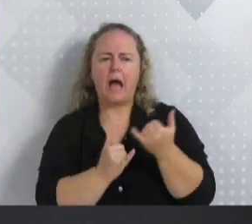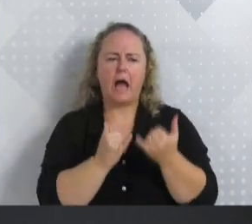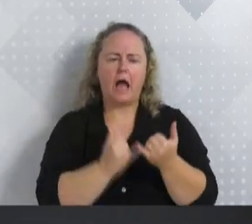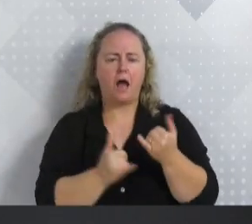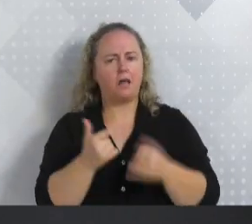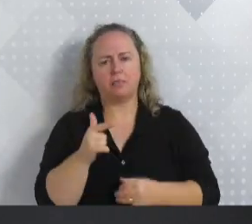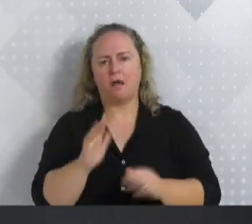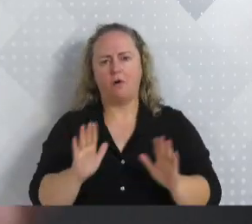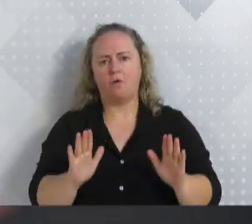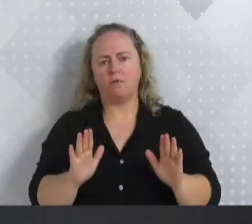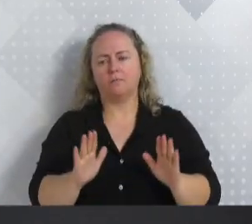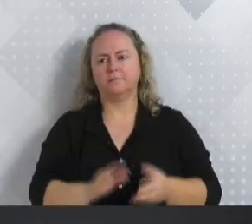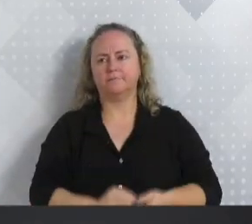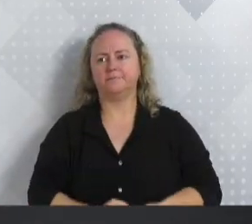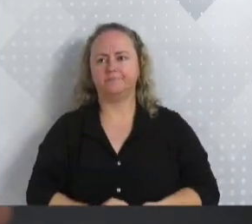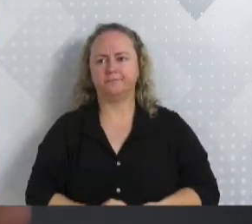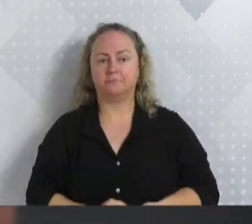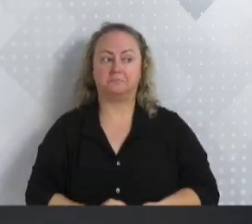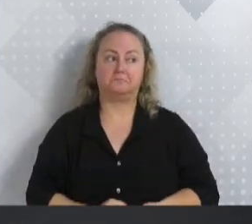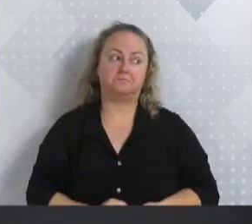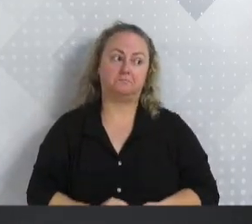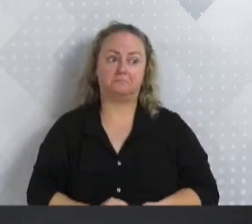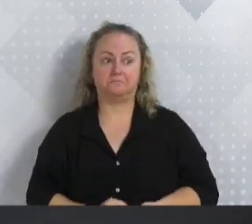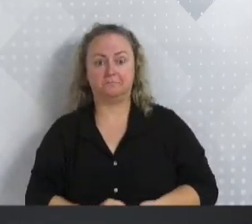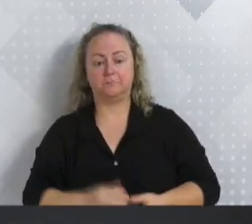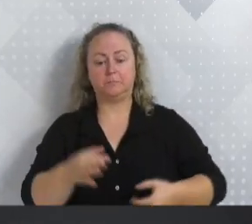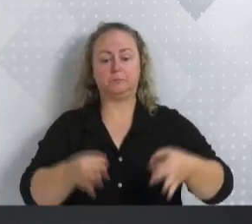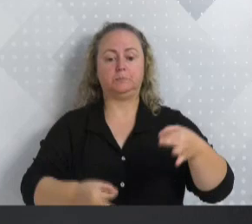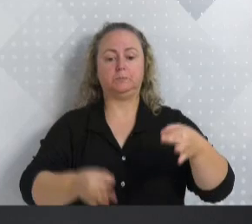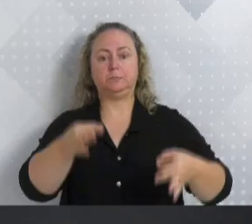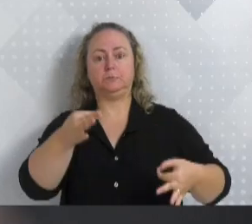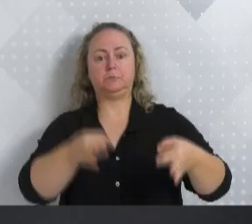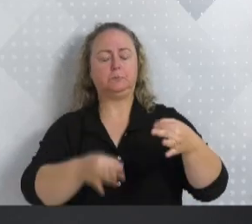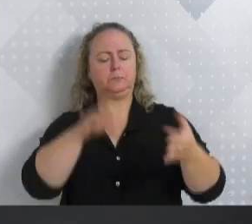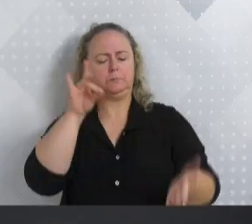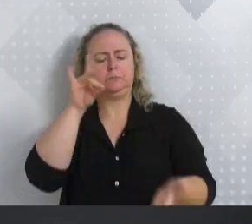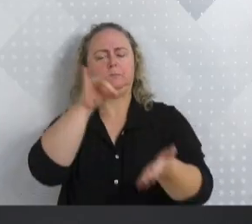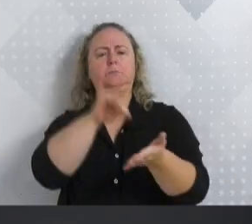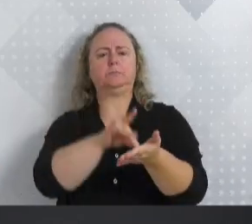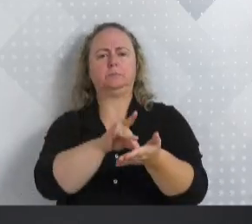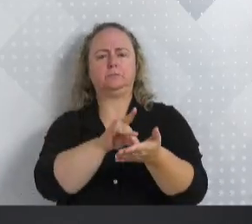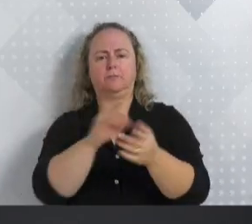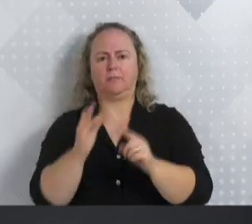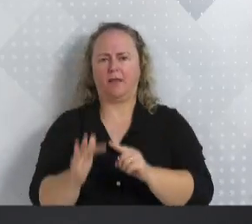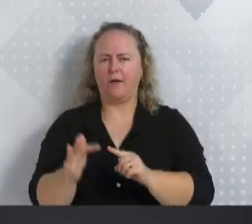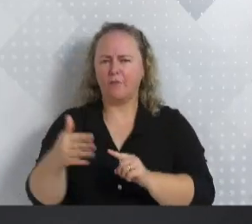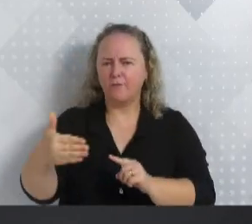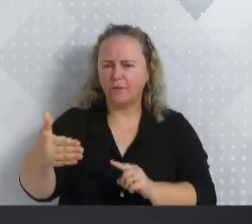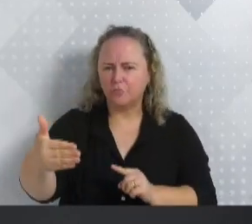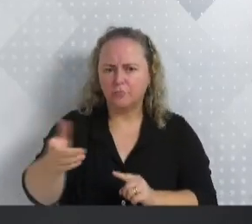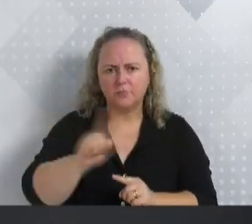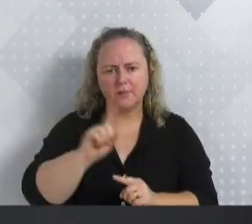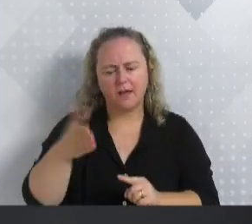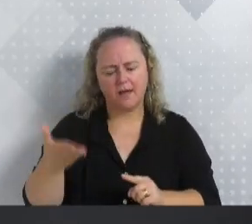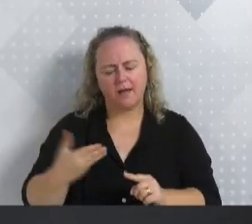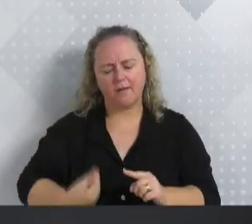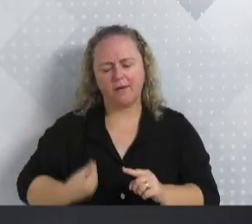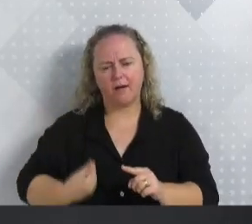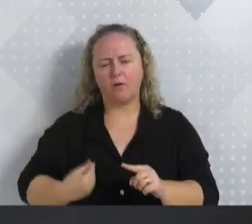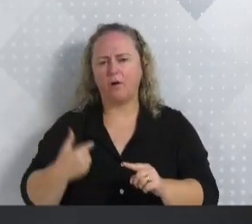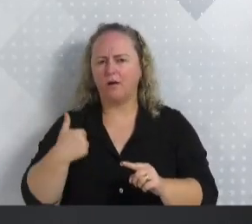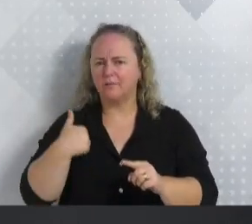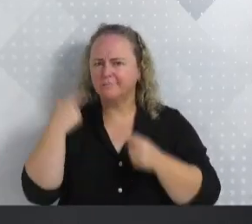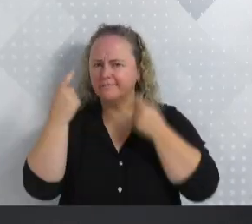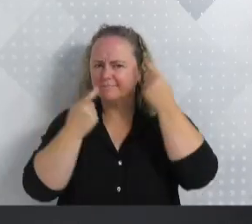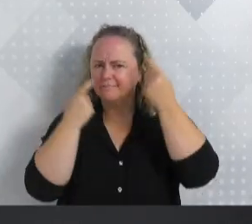quando a gente tem um tribunal da verdade, como já se instaurou no Brasil, não é algo do futuro, é algo que a gente já vive, eu fico preocupado com